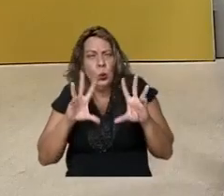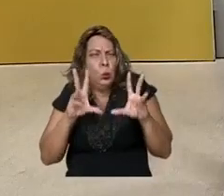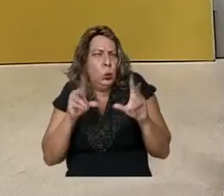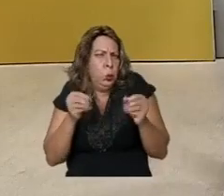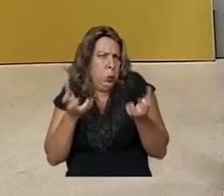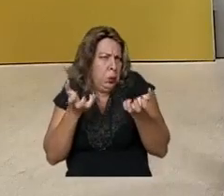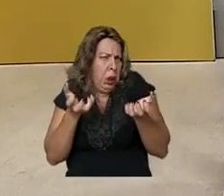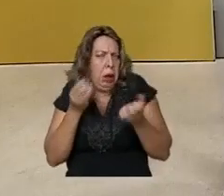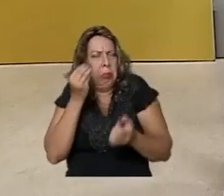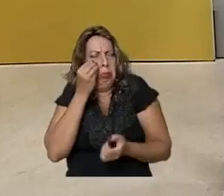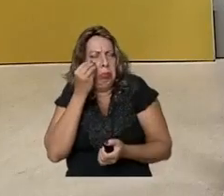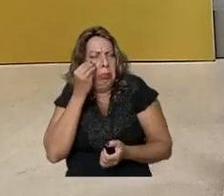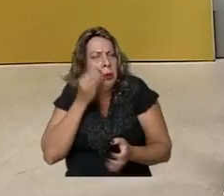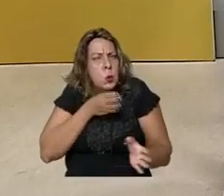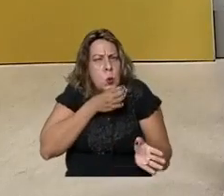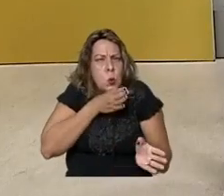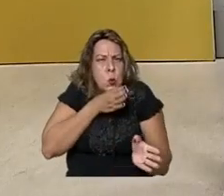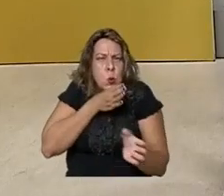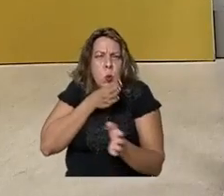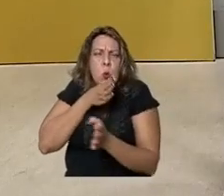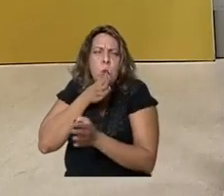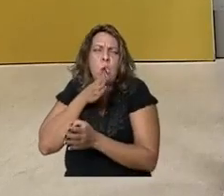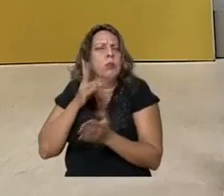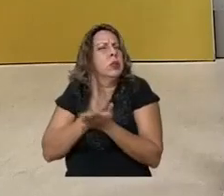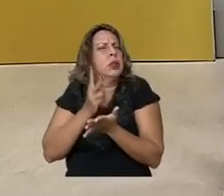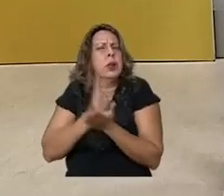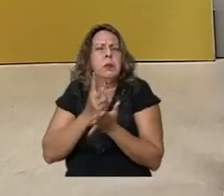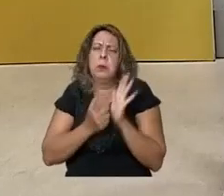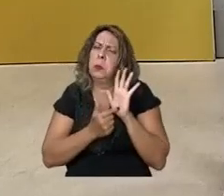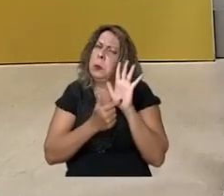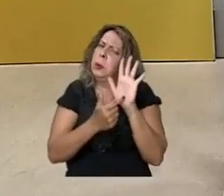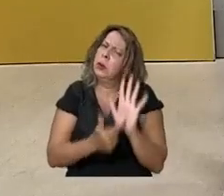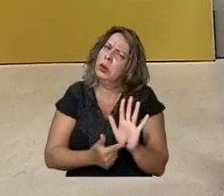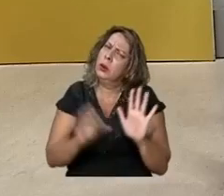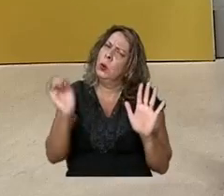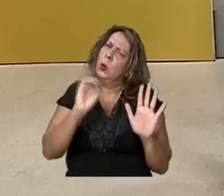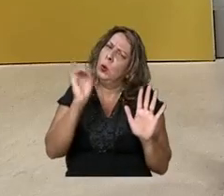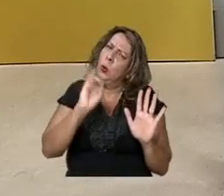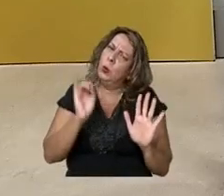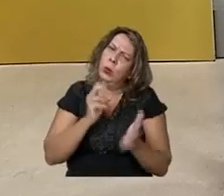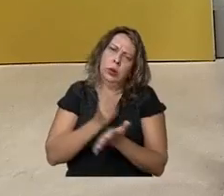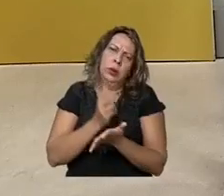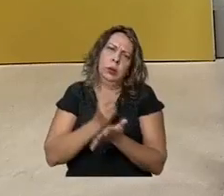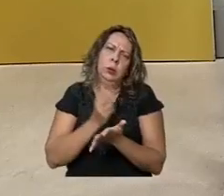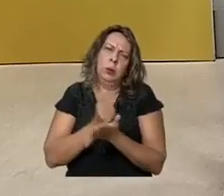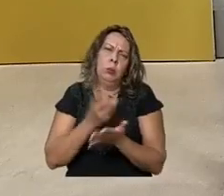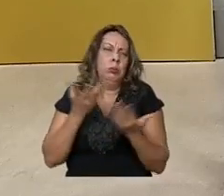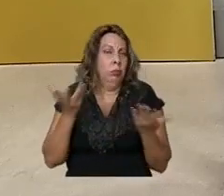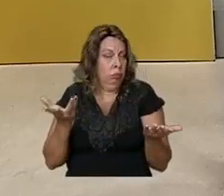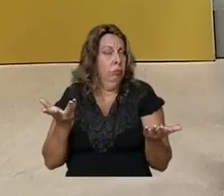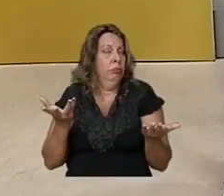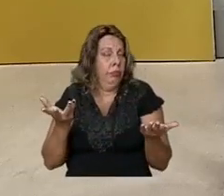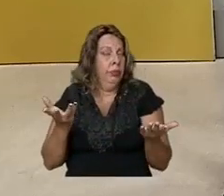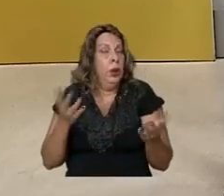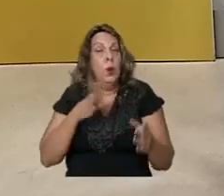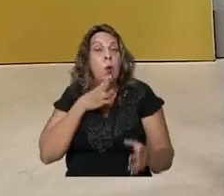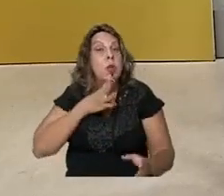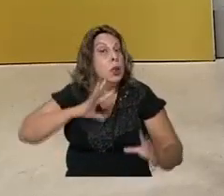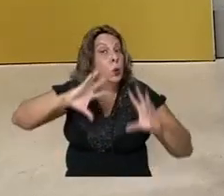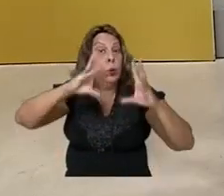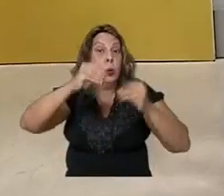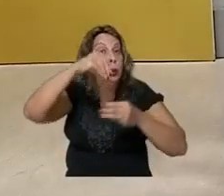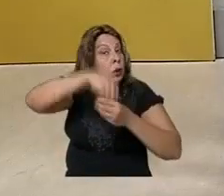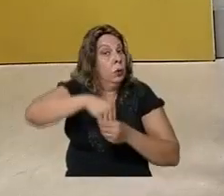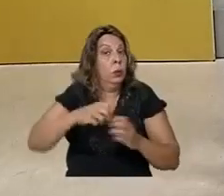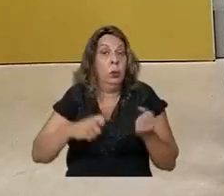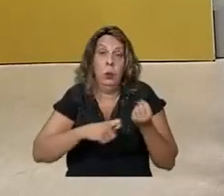nos bastidores, nós estamos aqui sempre, né, mostrando, dando um oi para vocês. O olhar por outros ângulos do estúdio, né? E